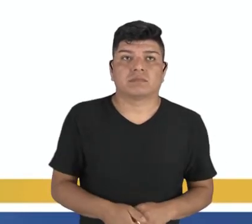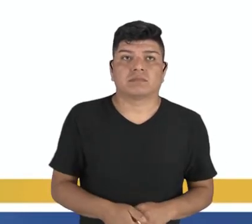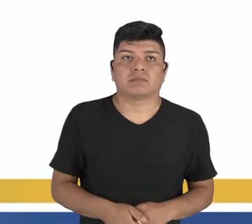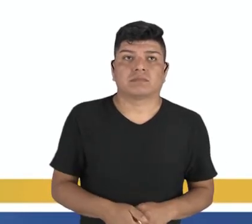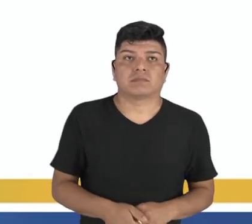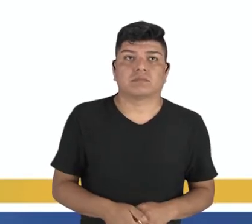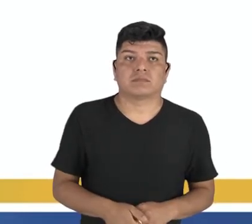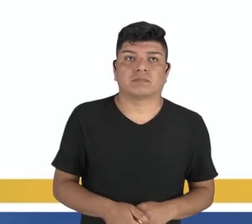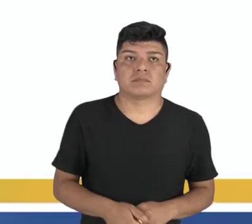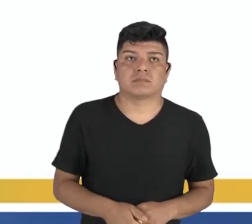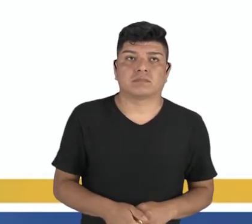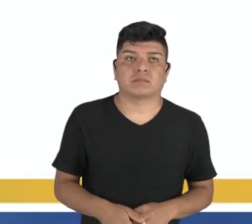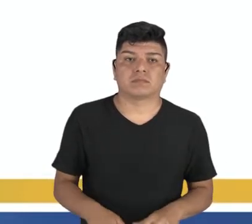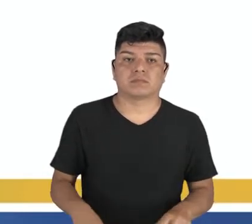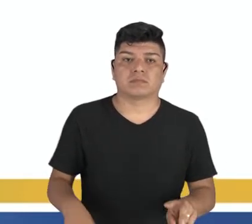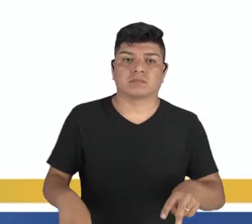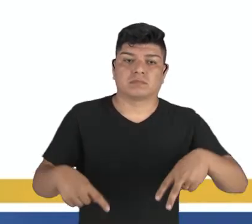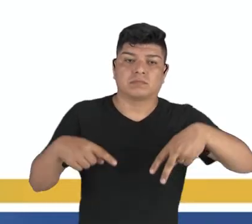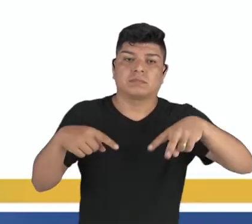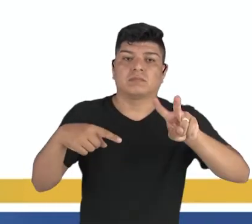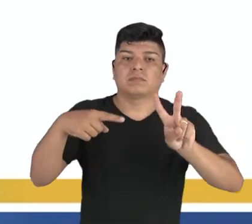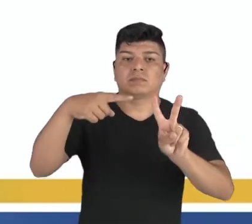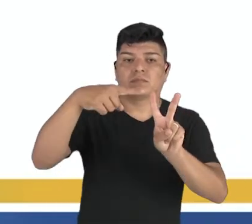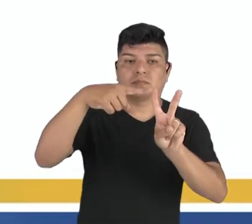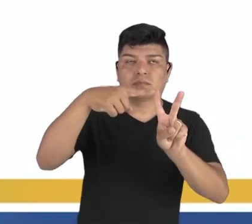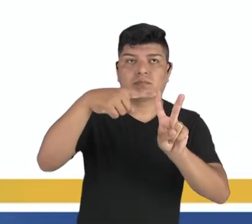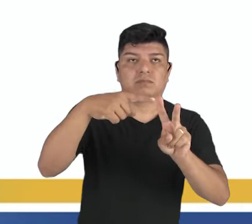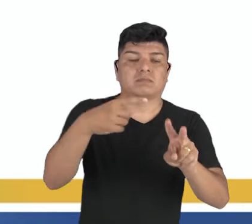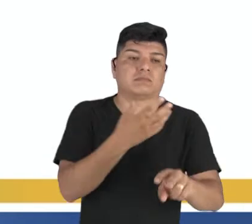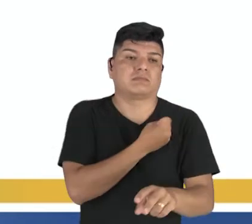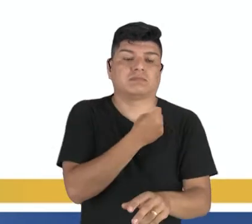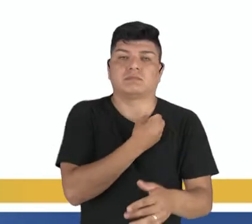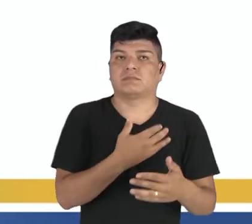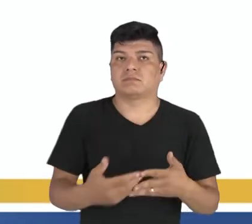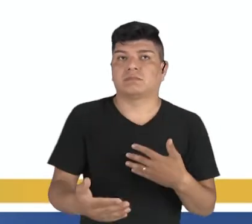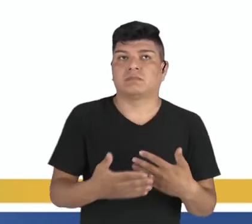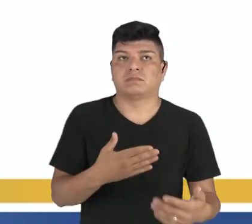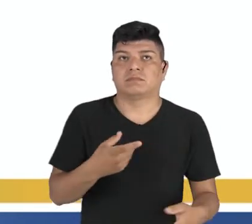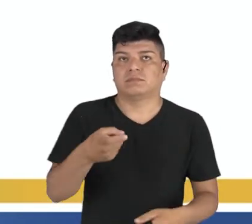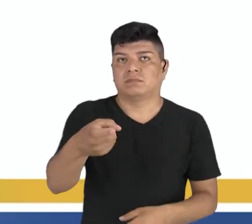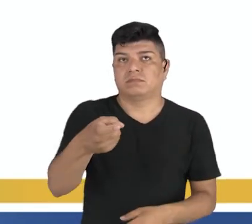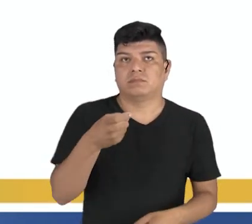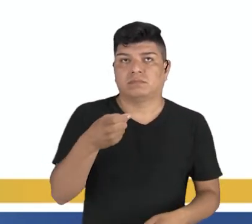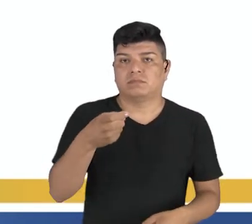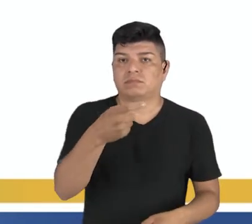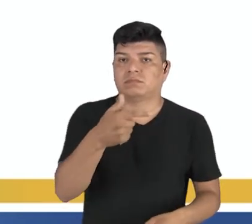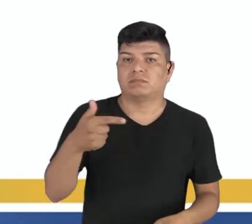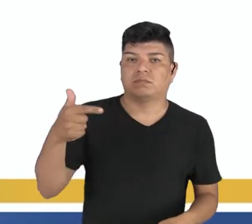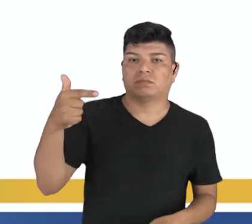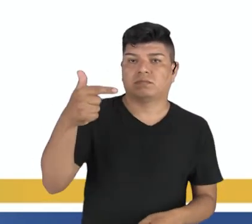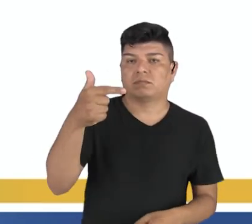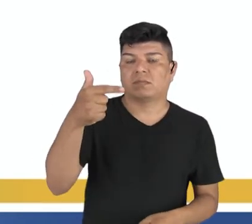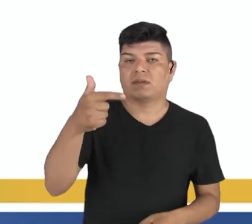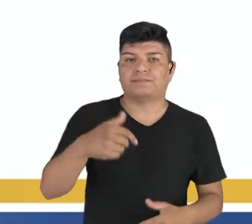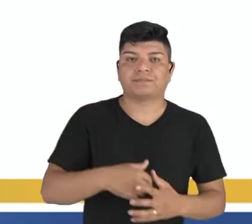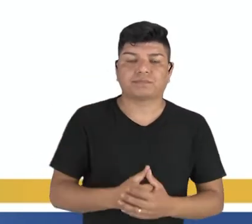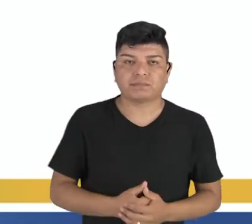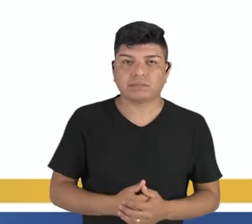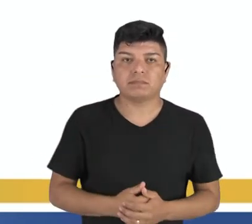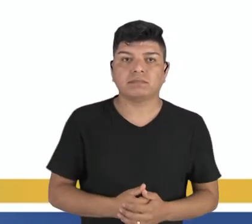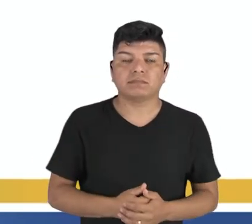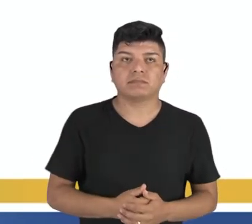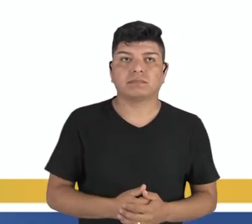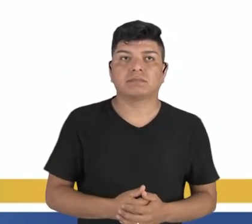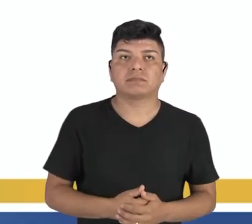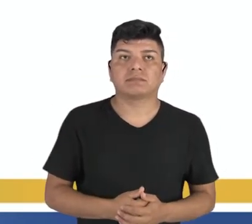O quadrado de um número qualquer. Então, nesse caso, nós temos x elevado à segunda